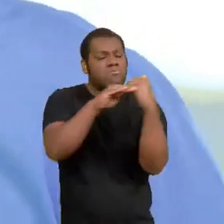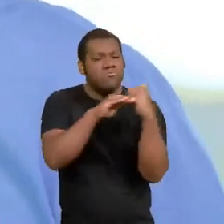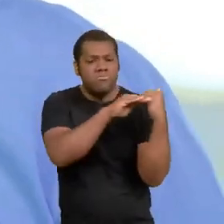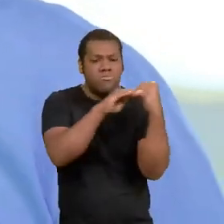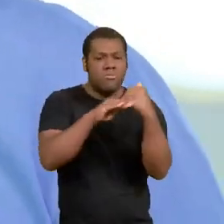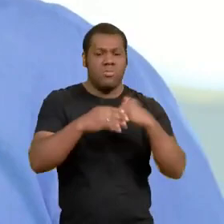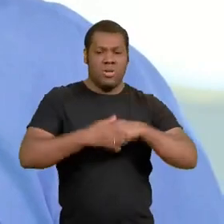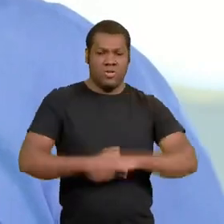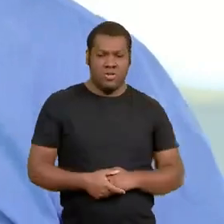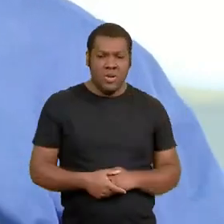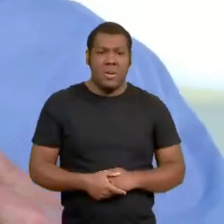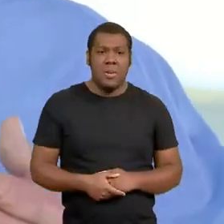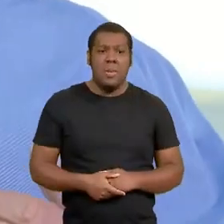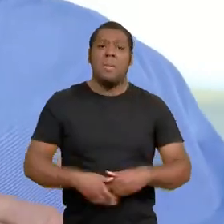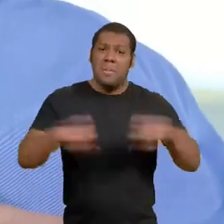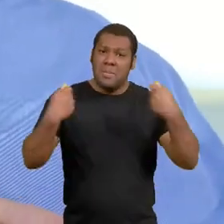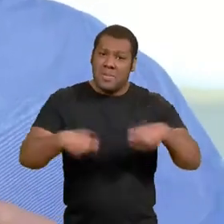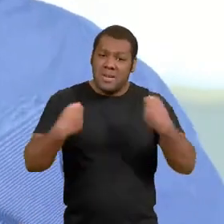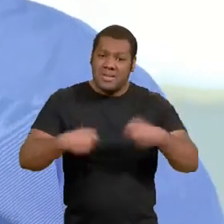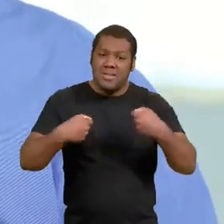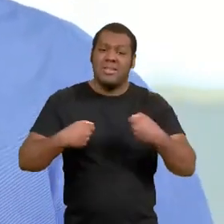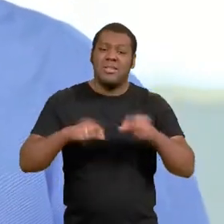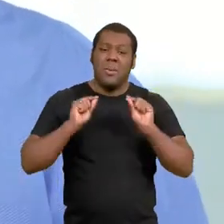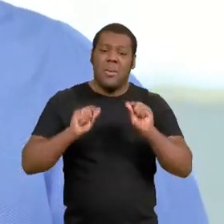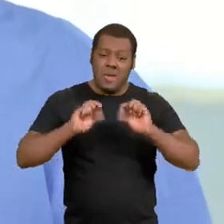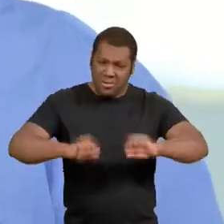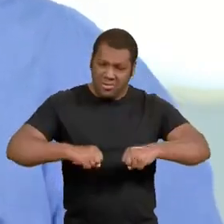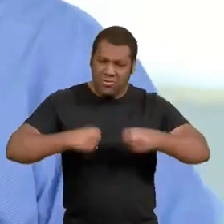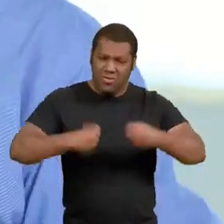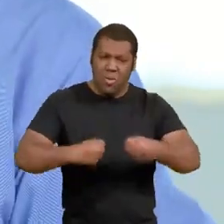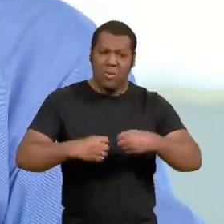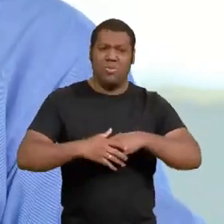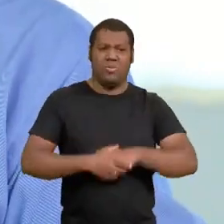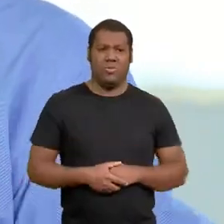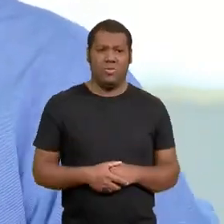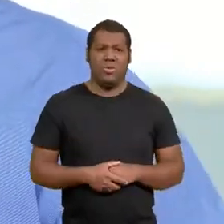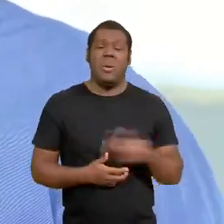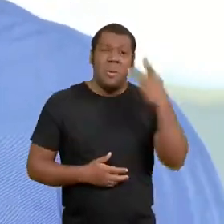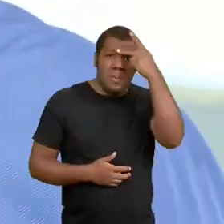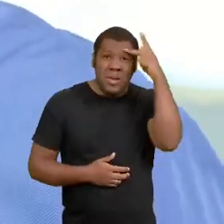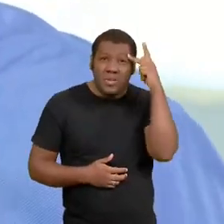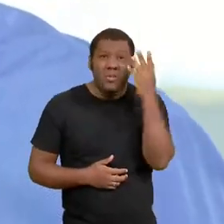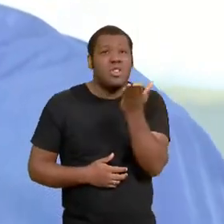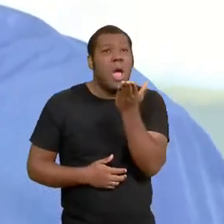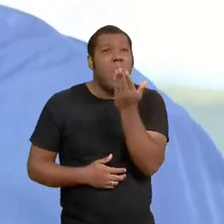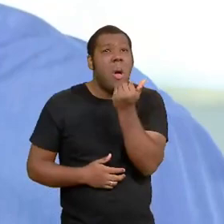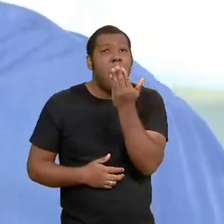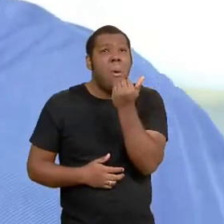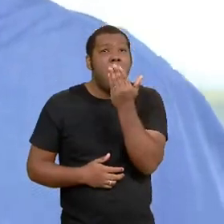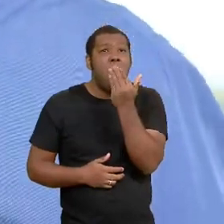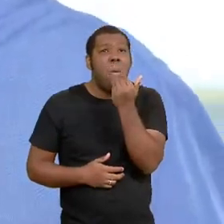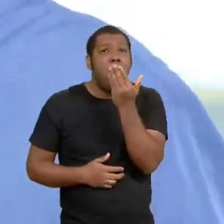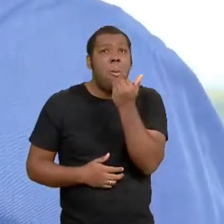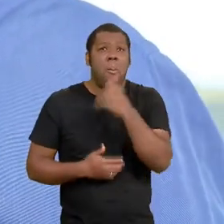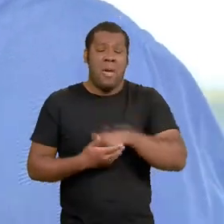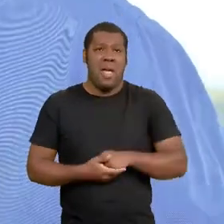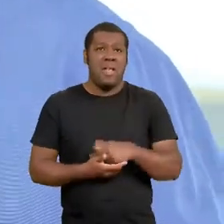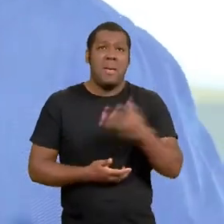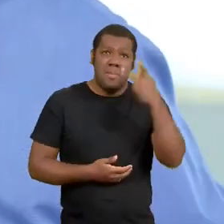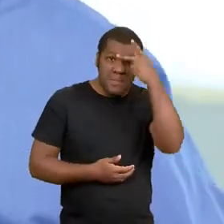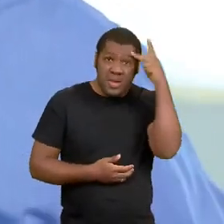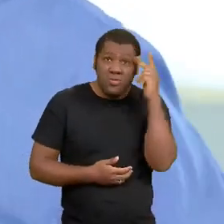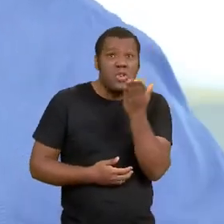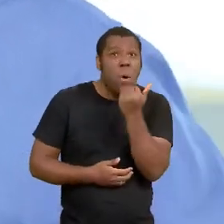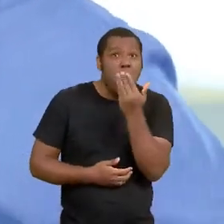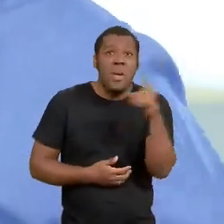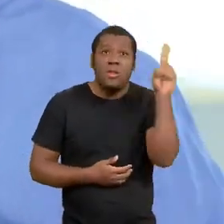que fazer. Ninguém precisa comer 10 vezes ao dia enquanto o outro passa 10 dias sem comer. Se todos comerem um pouco